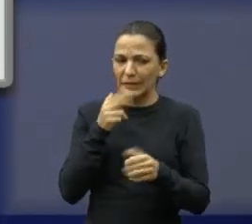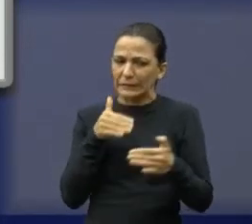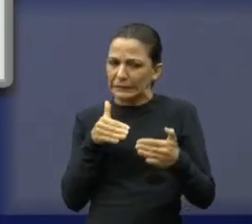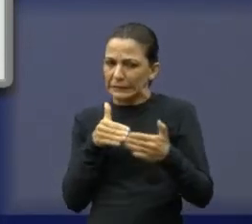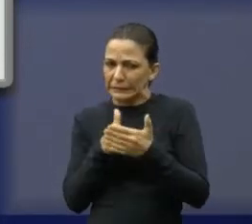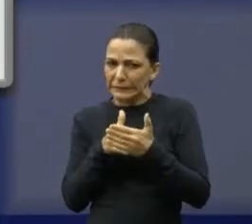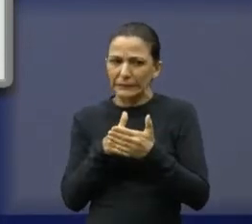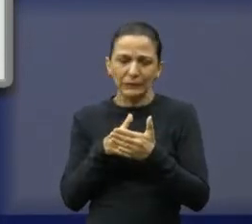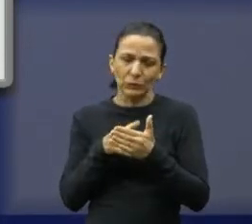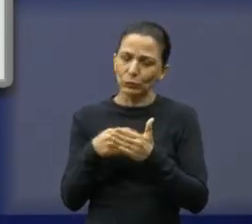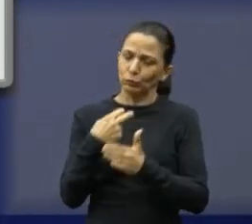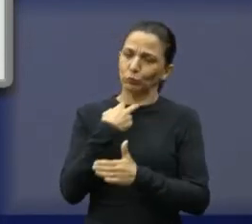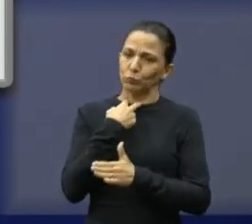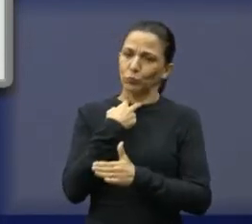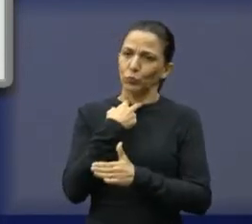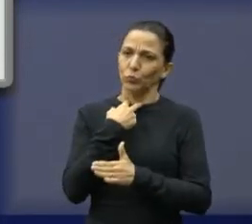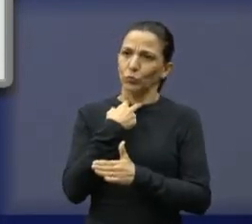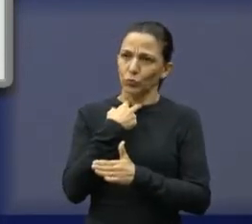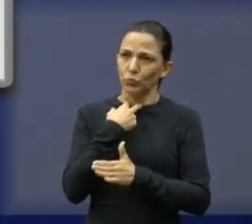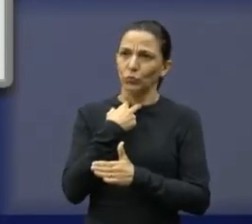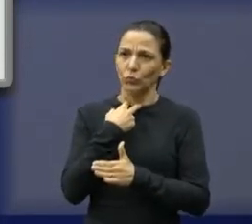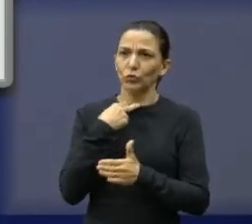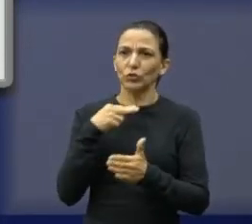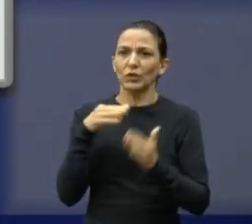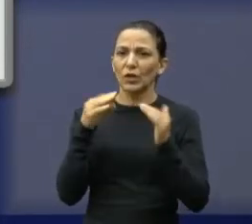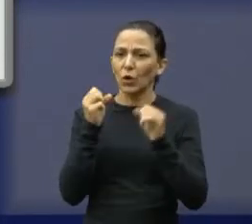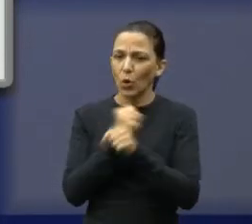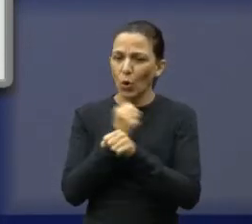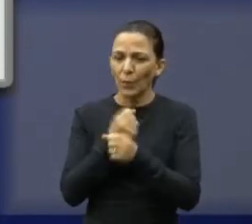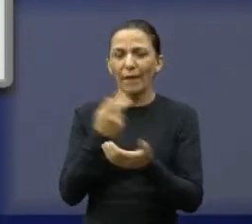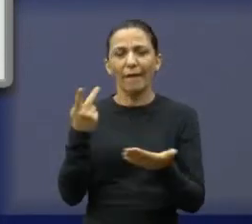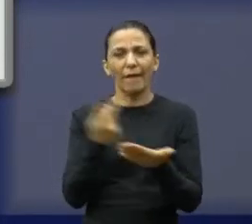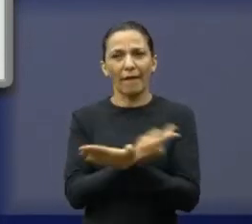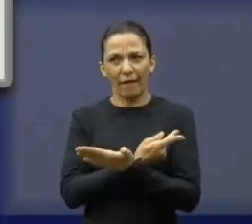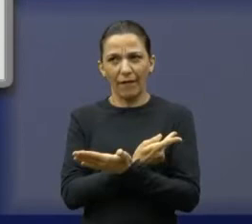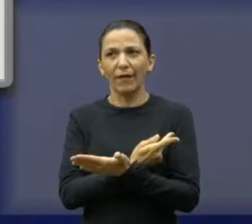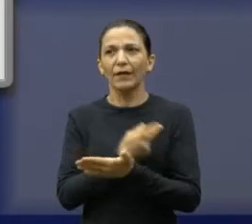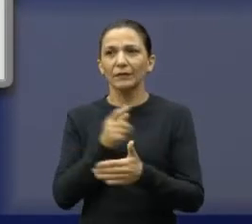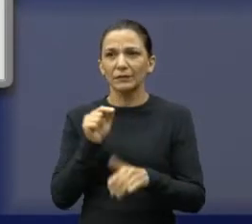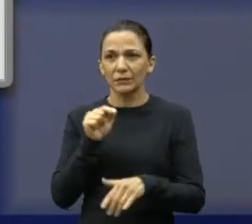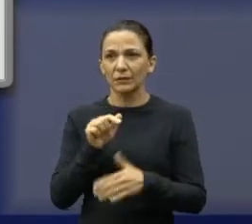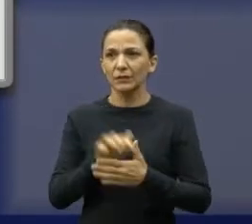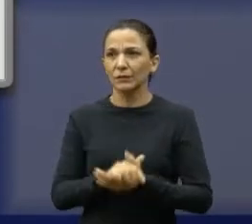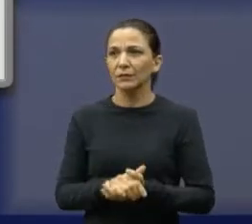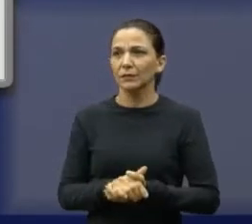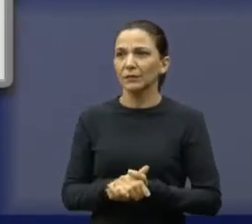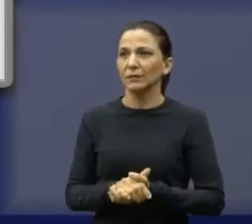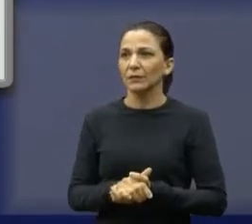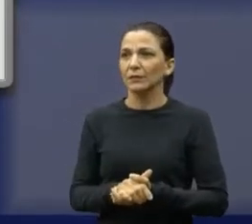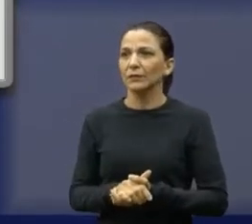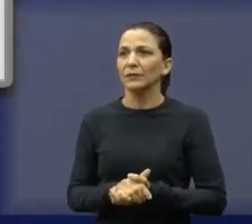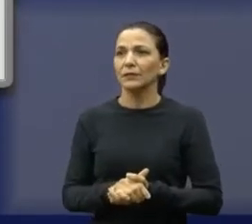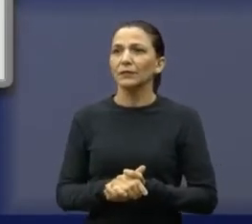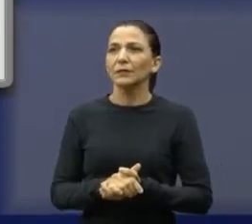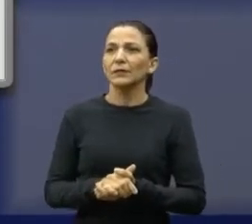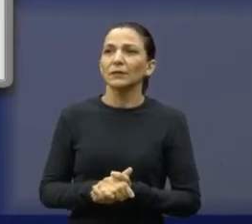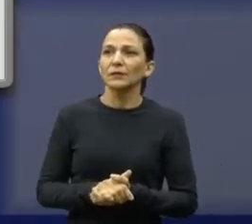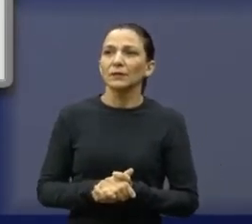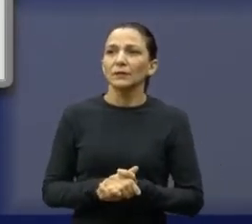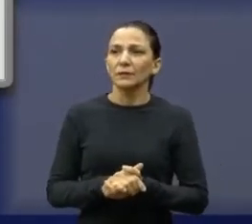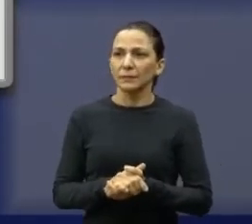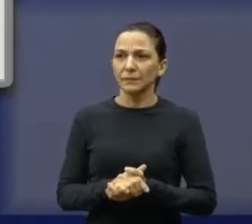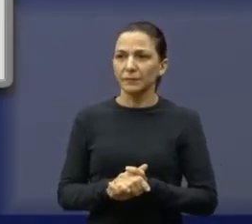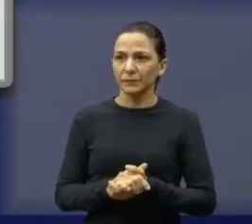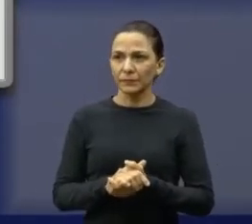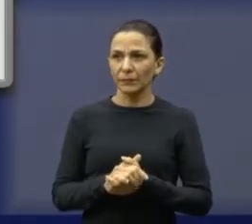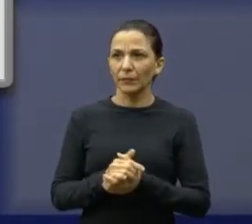tipo de construção inadequada, que plantaram até quiabo no terreno já. Está tão limpinho, uma vizinha lá foi